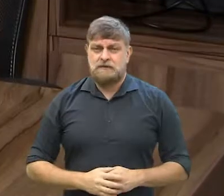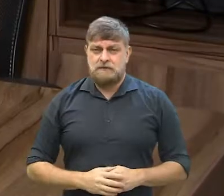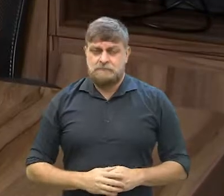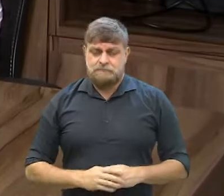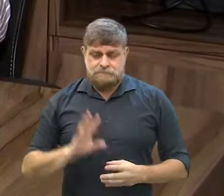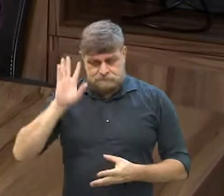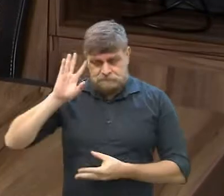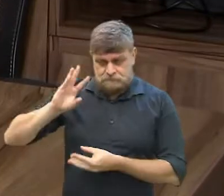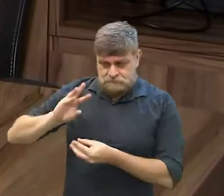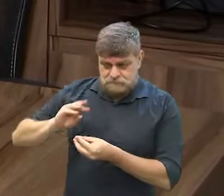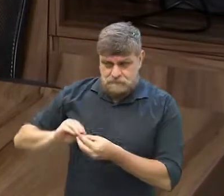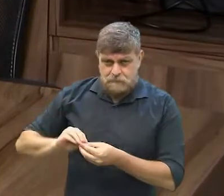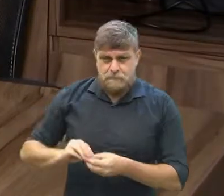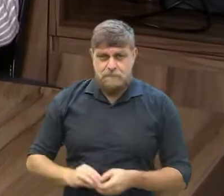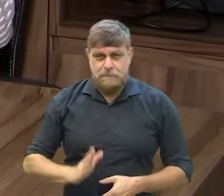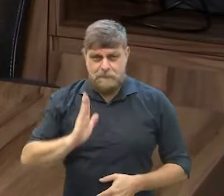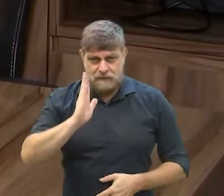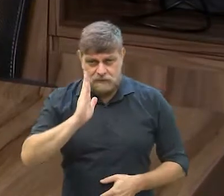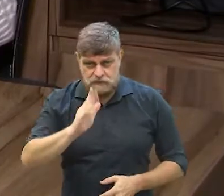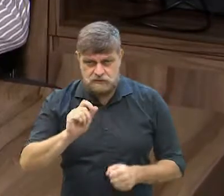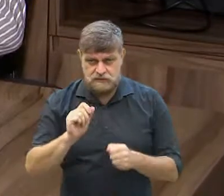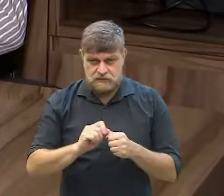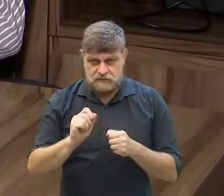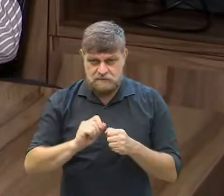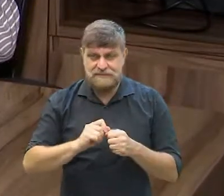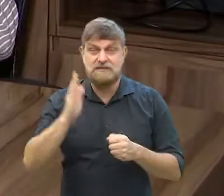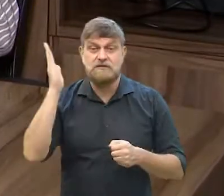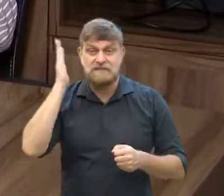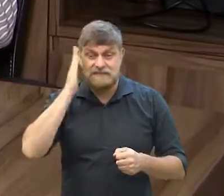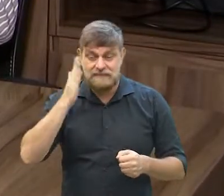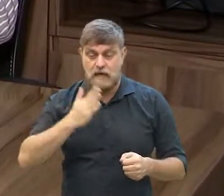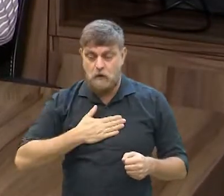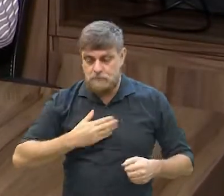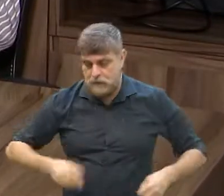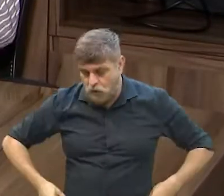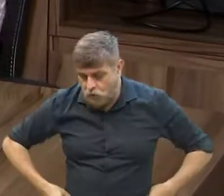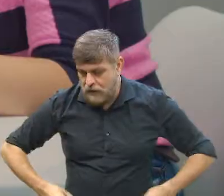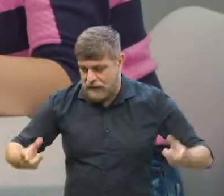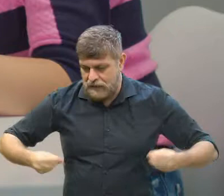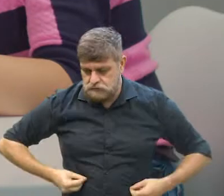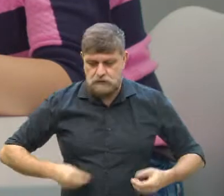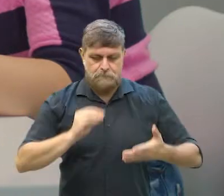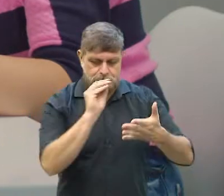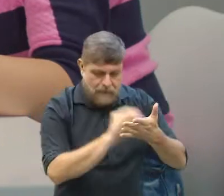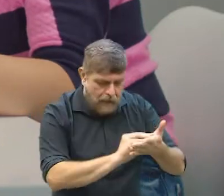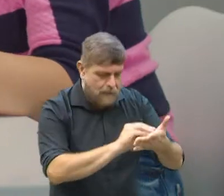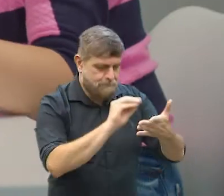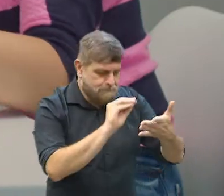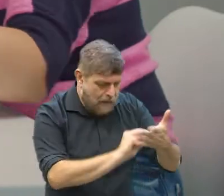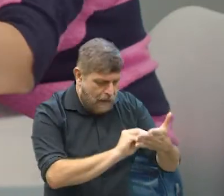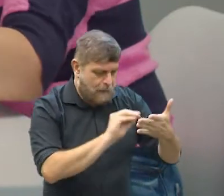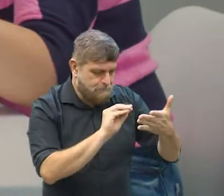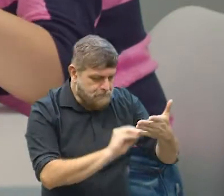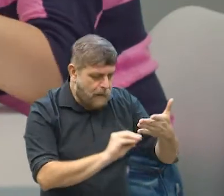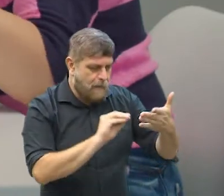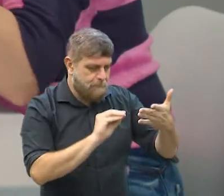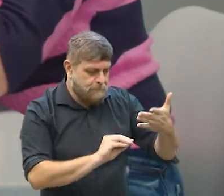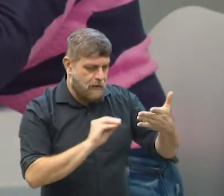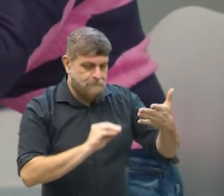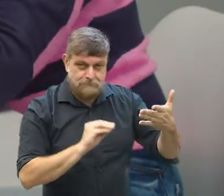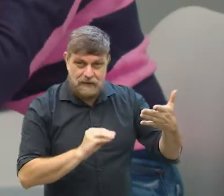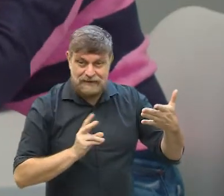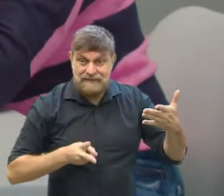Enfim, uma vez feito esse processo de mapeamento, o que é importante? Prosseguir com o